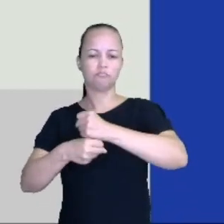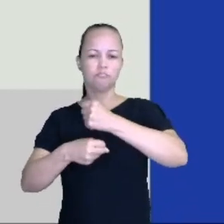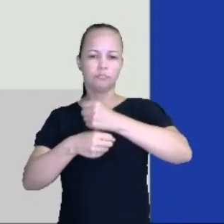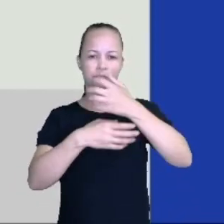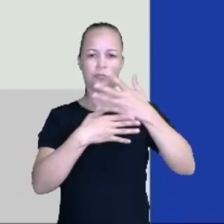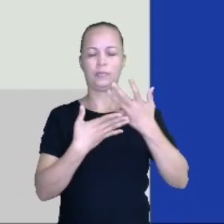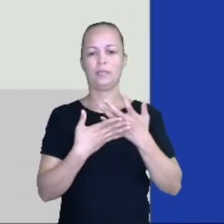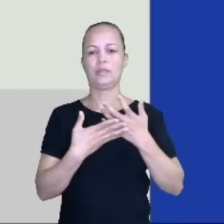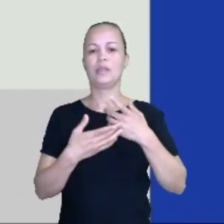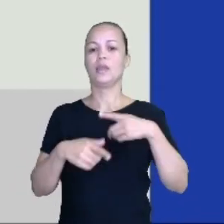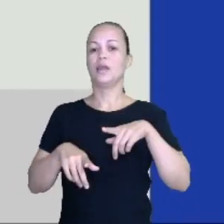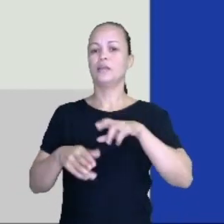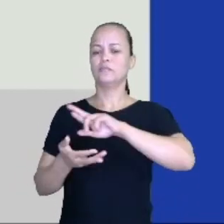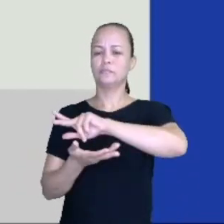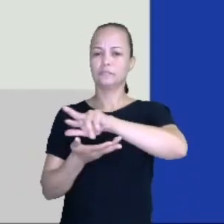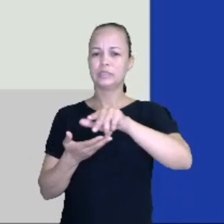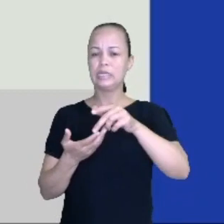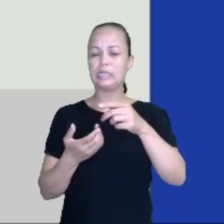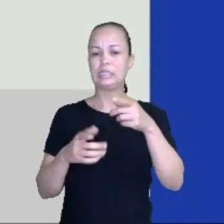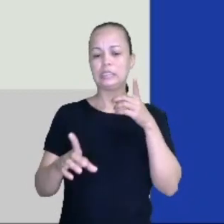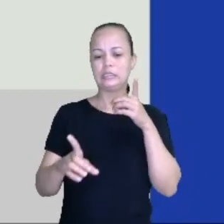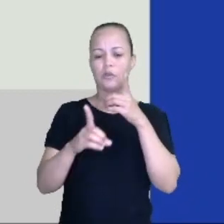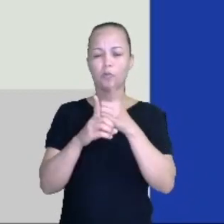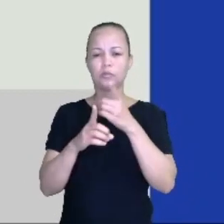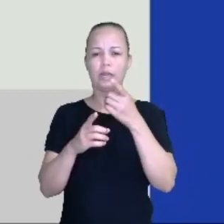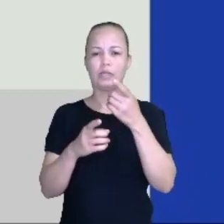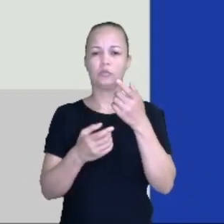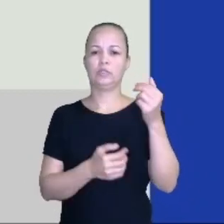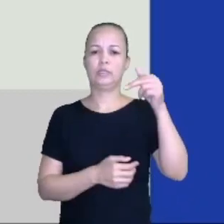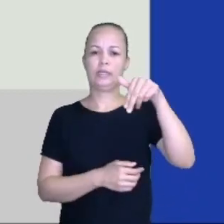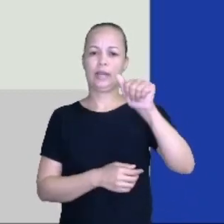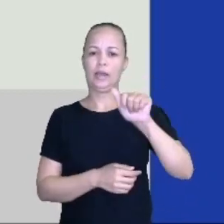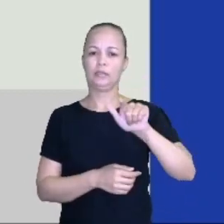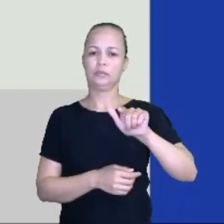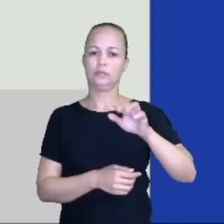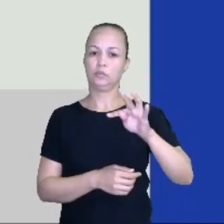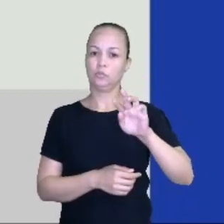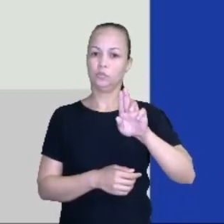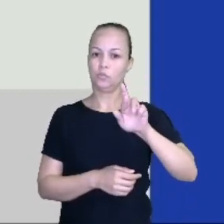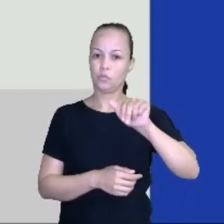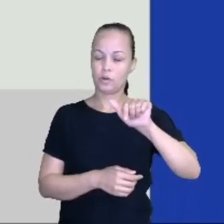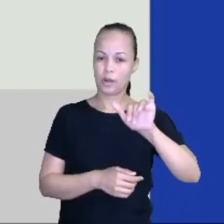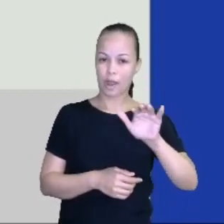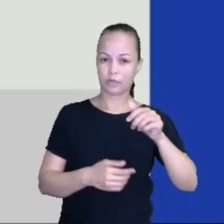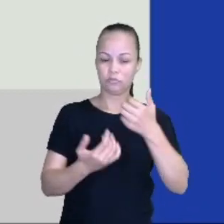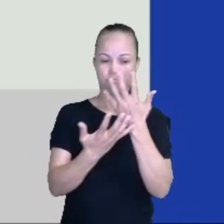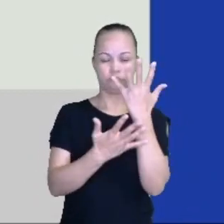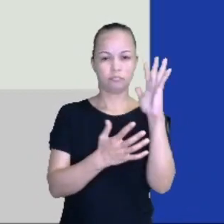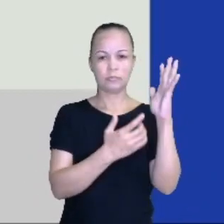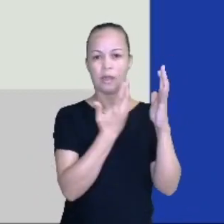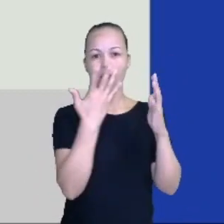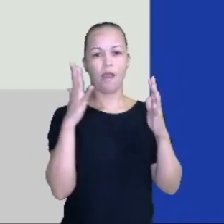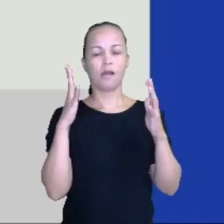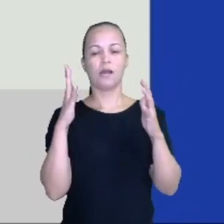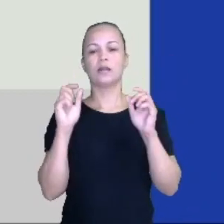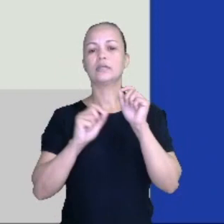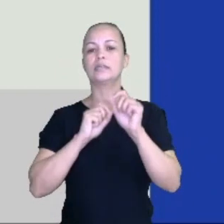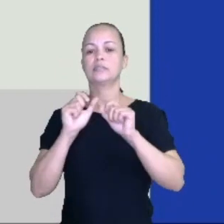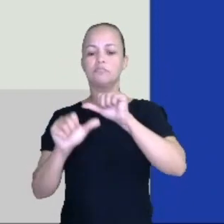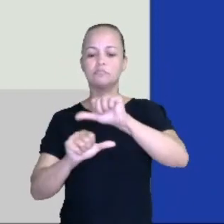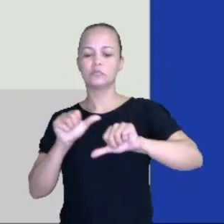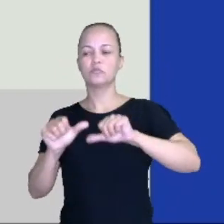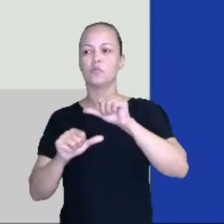são encontrados prontos na natureza, são os materiais artificiais, que eles são transformados em